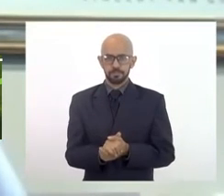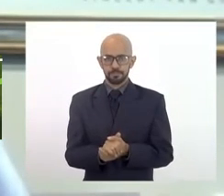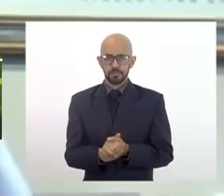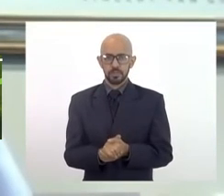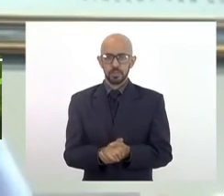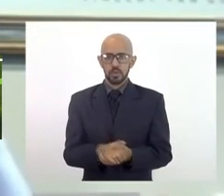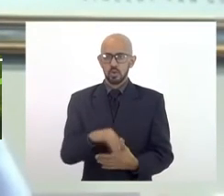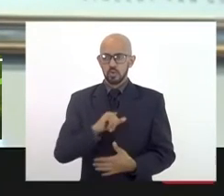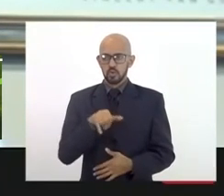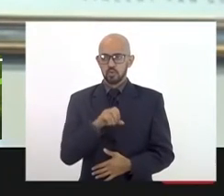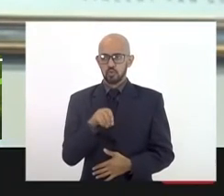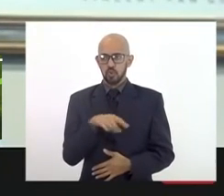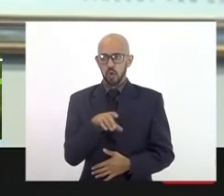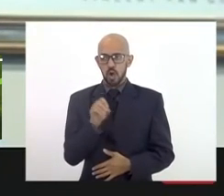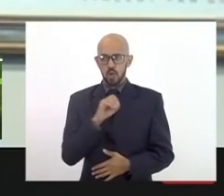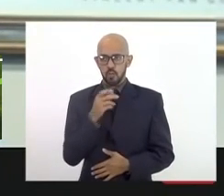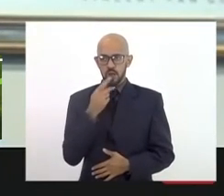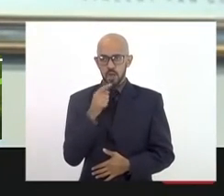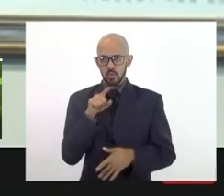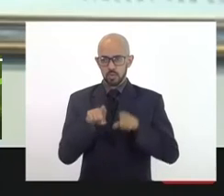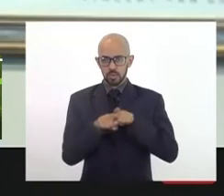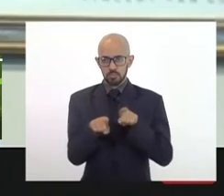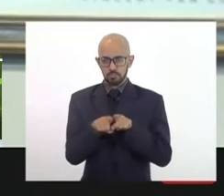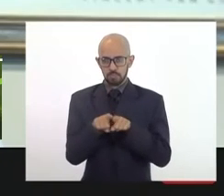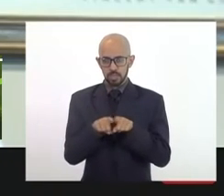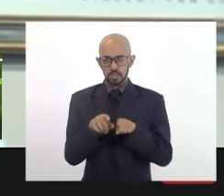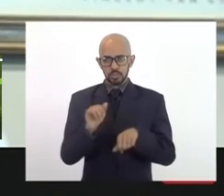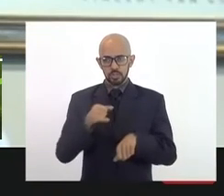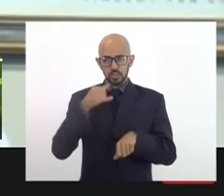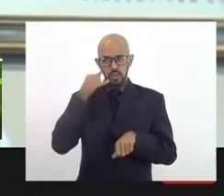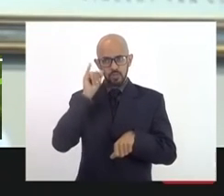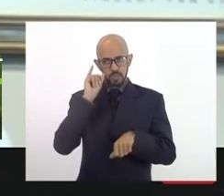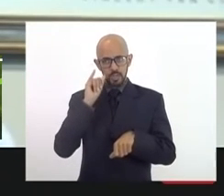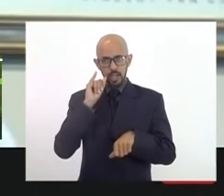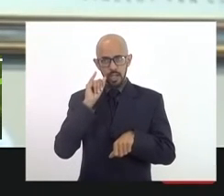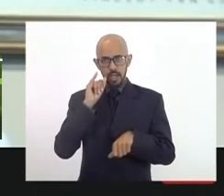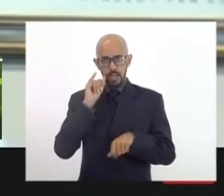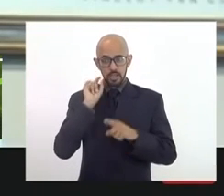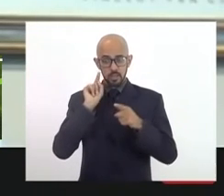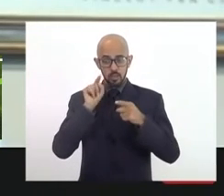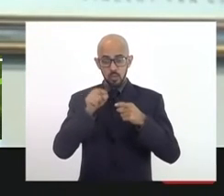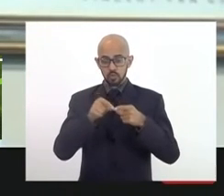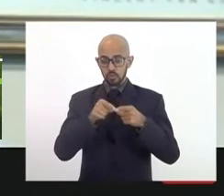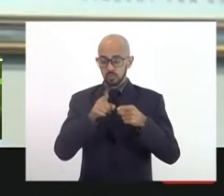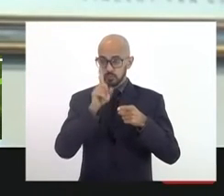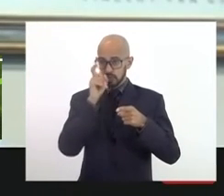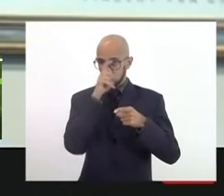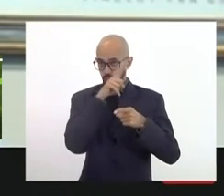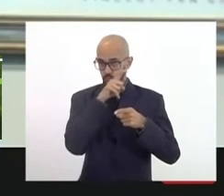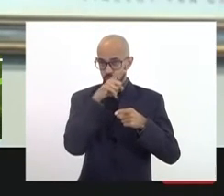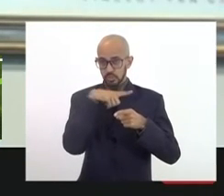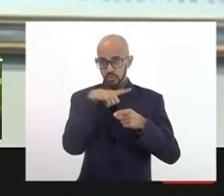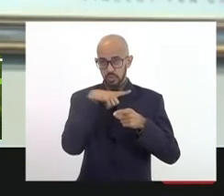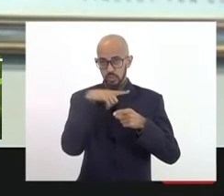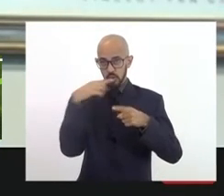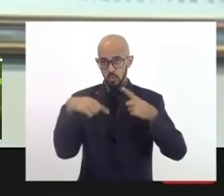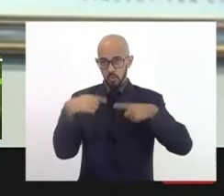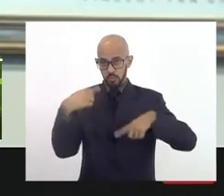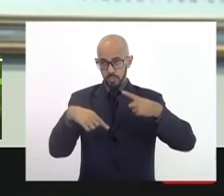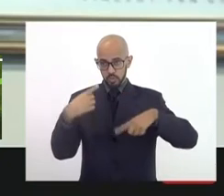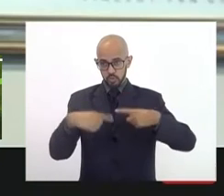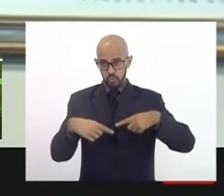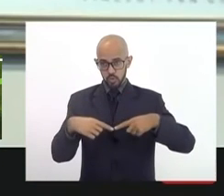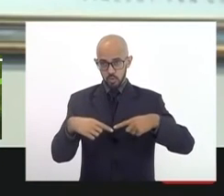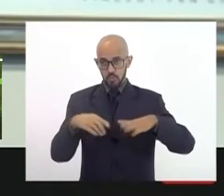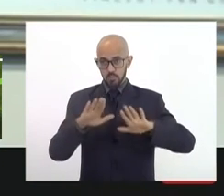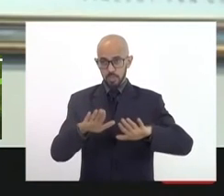O João comentou sobre não centrarmos nas dificuldades do nosso concorrente, que nós temos um competidor por essa linha, mas eu